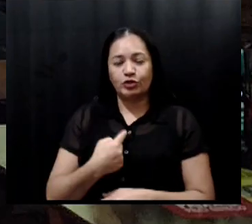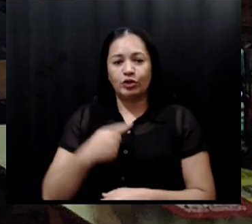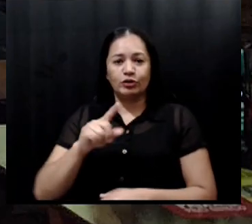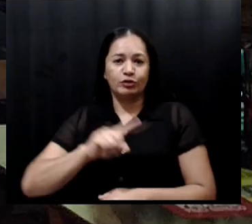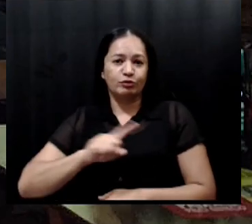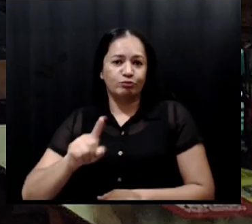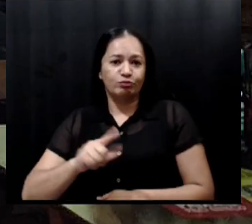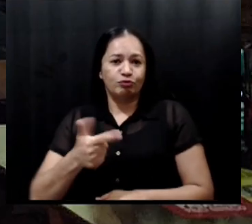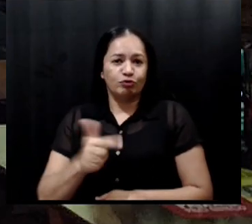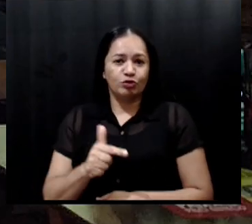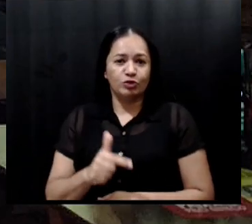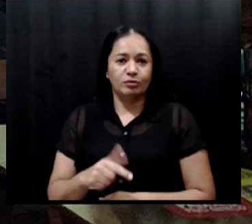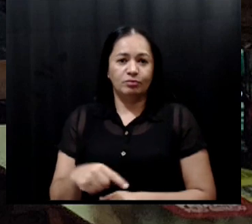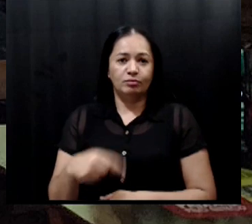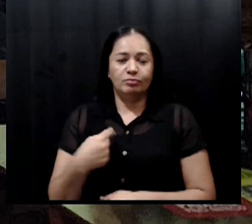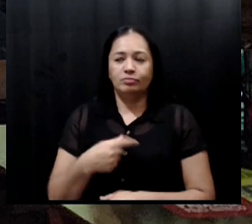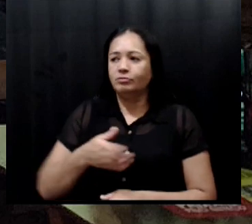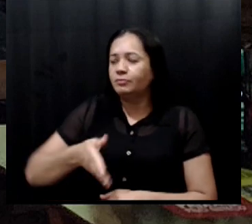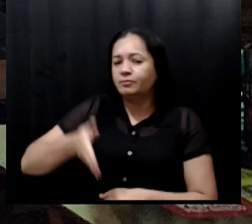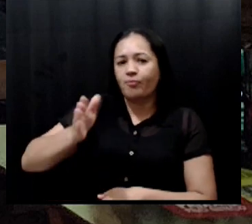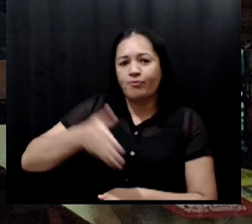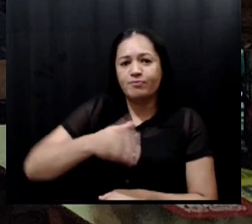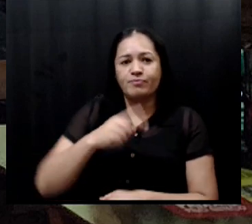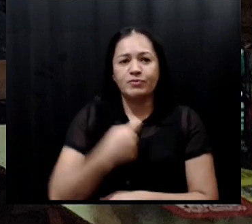muito bar, às vezes a gente trabalhava com